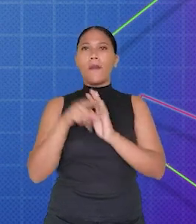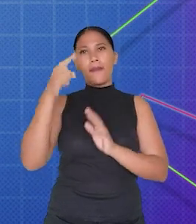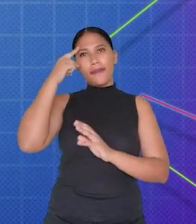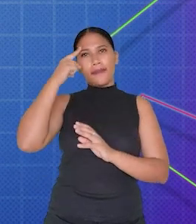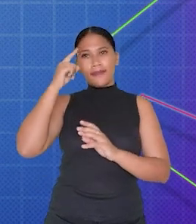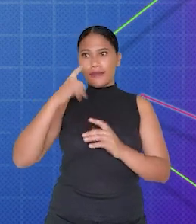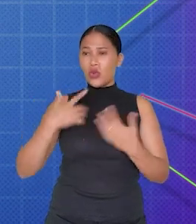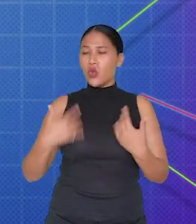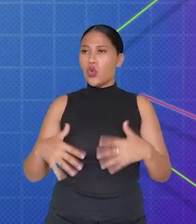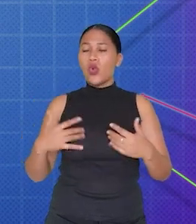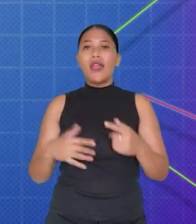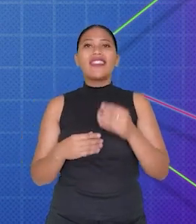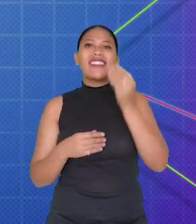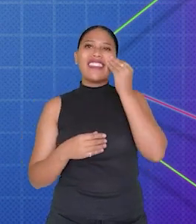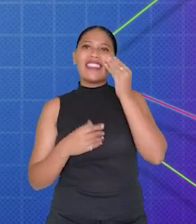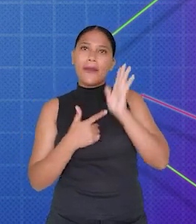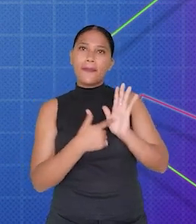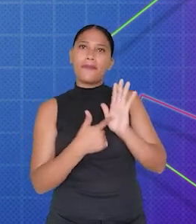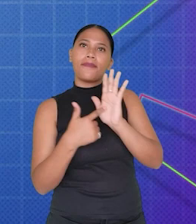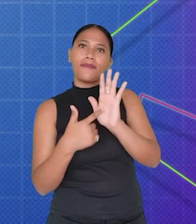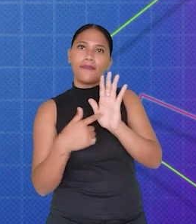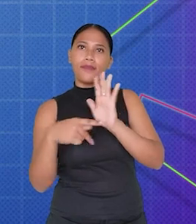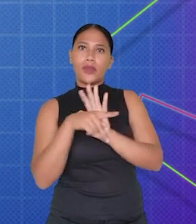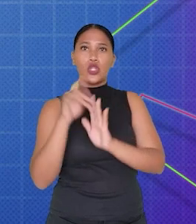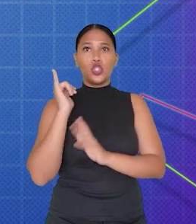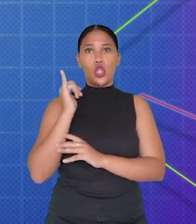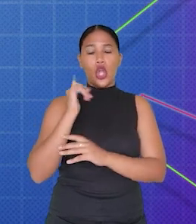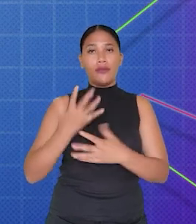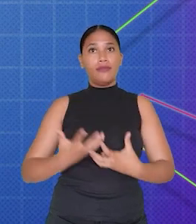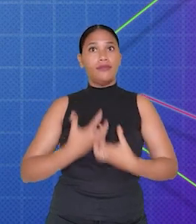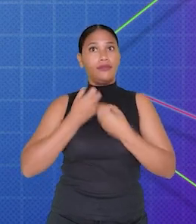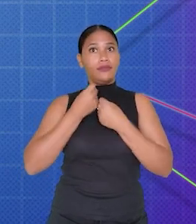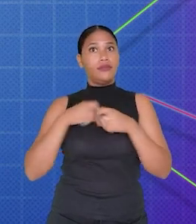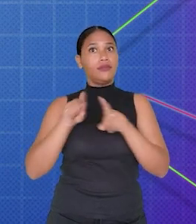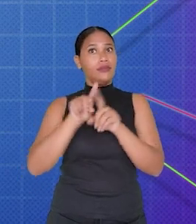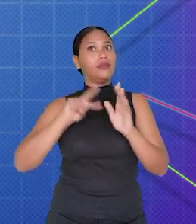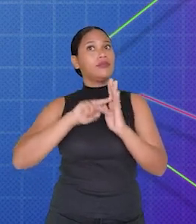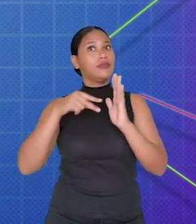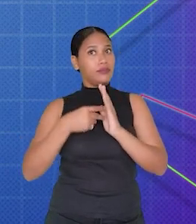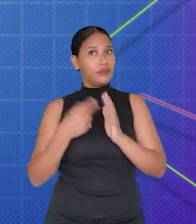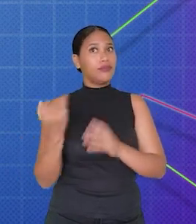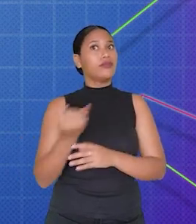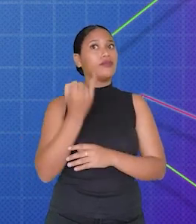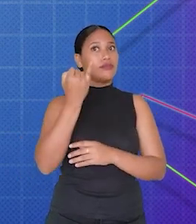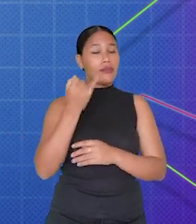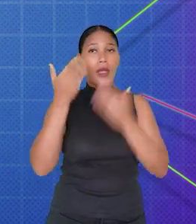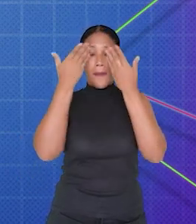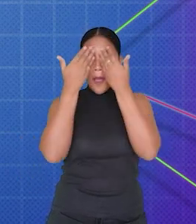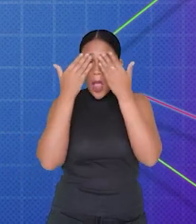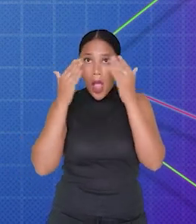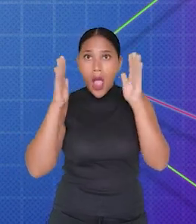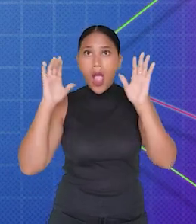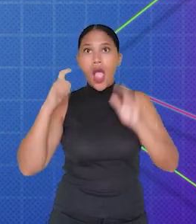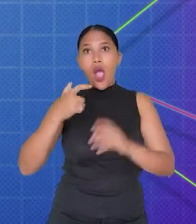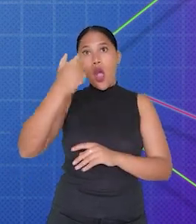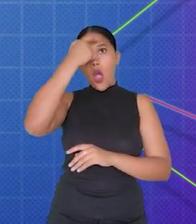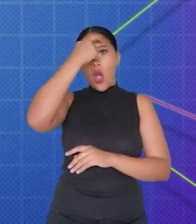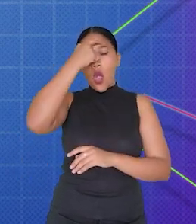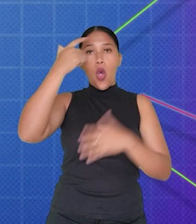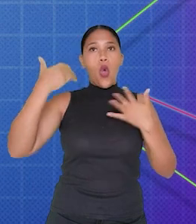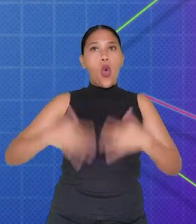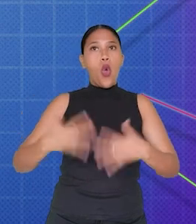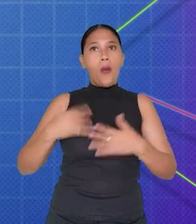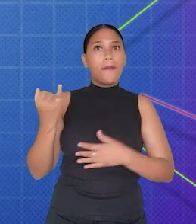jogador e emocionam tentando apresentar histórias impactantes e significativas. Eles ajudam a ampliar a conscientização sobre